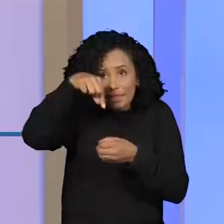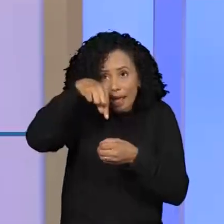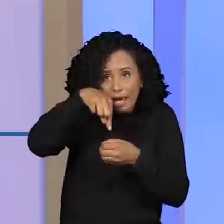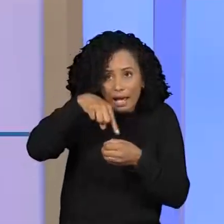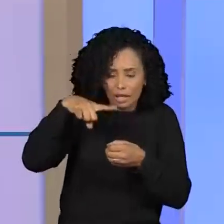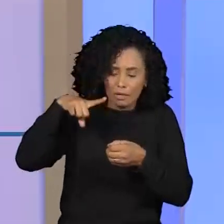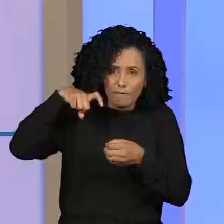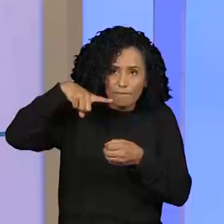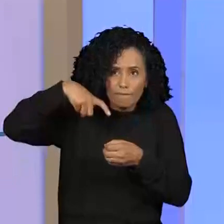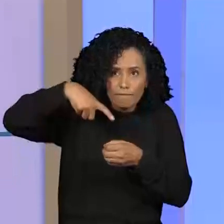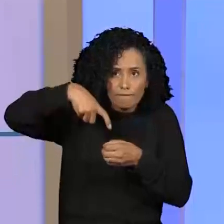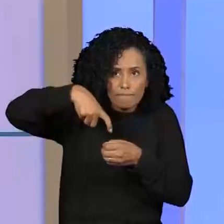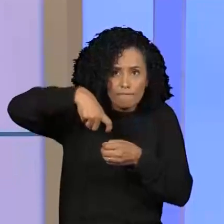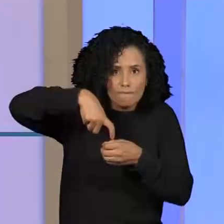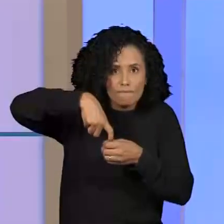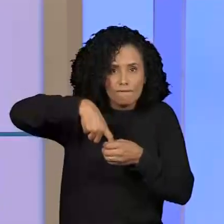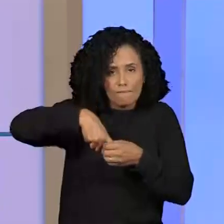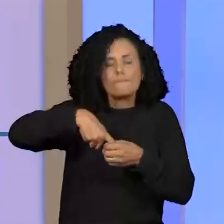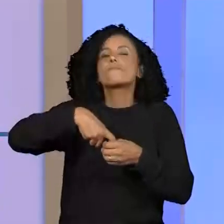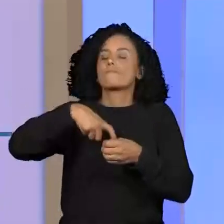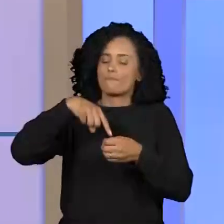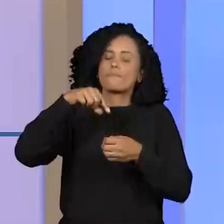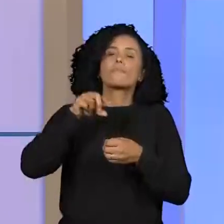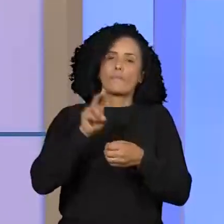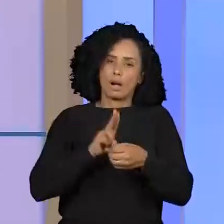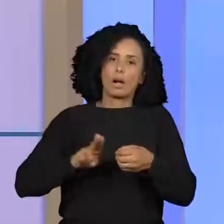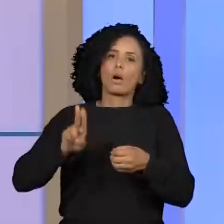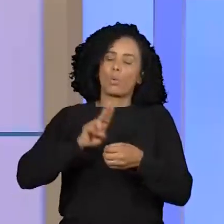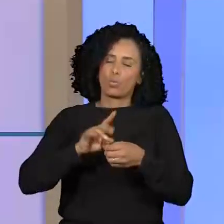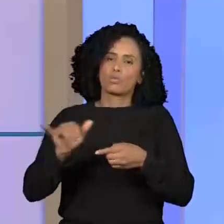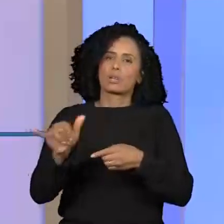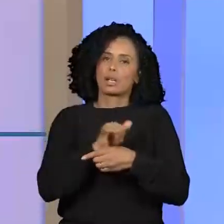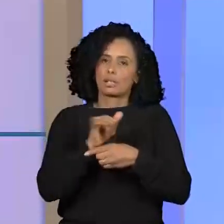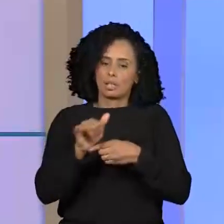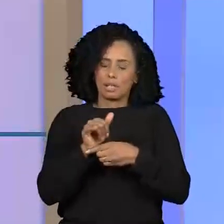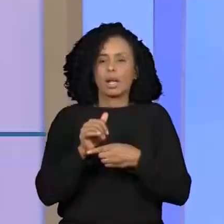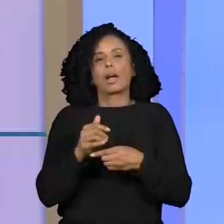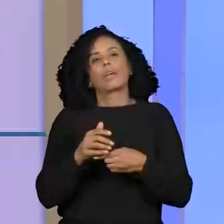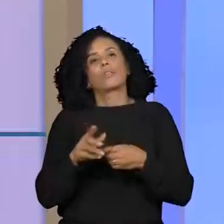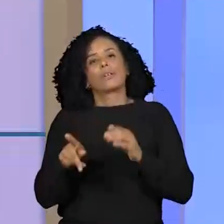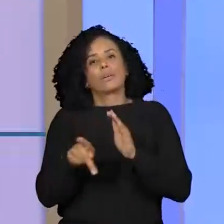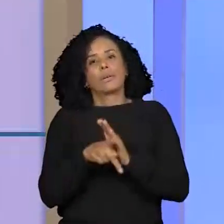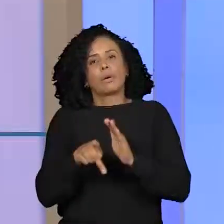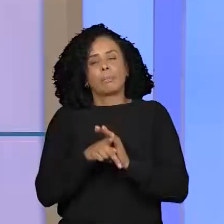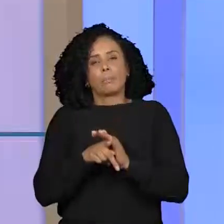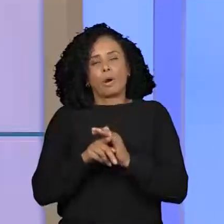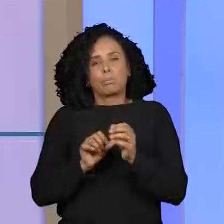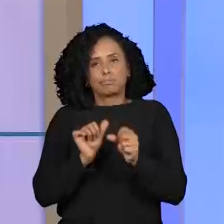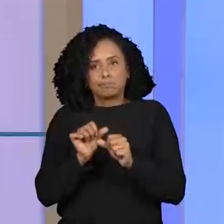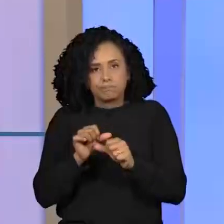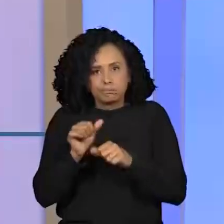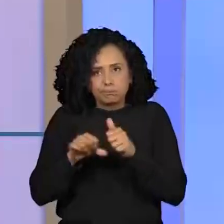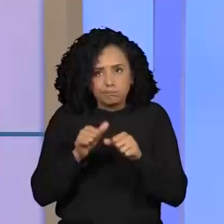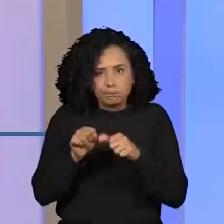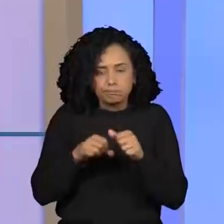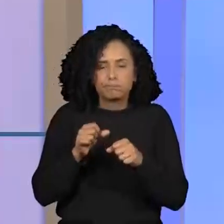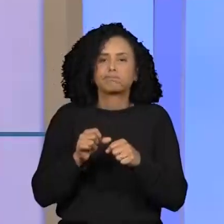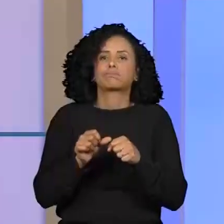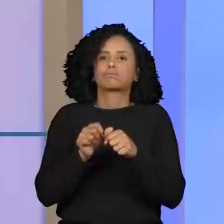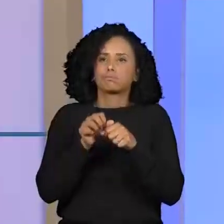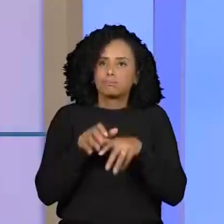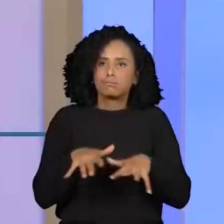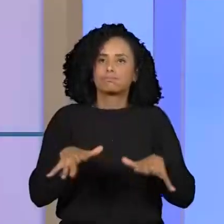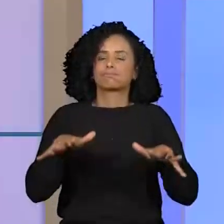numa célula, utilizar toda a maquinaria daquela célula para conseguir ali se reproduzir e para